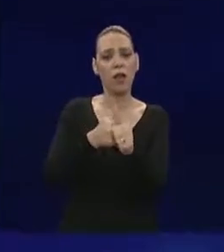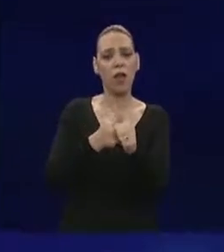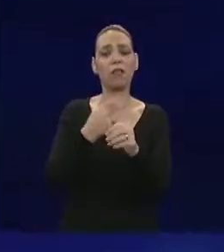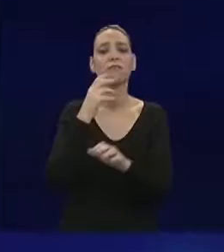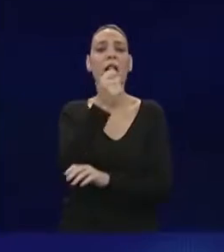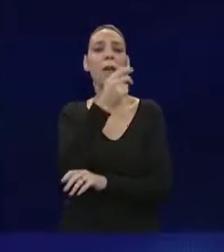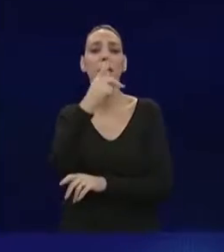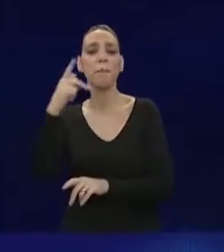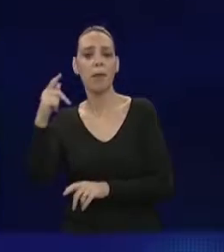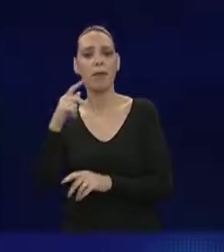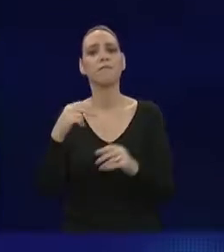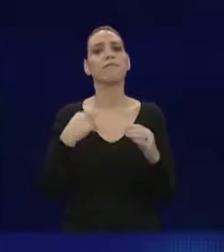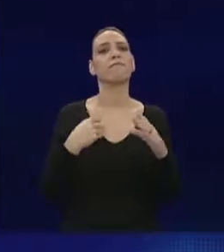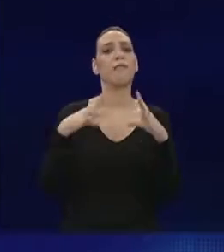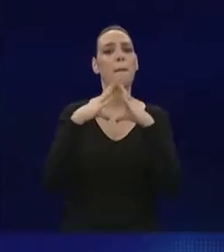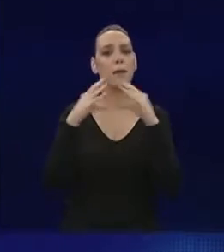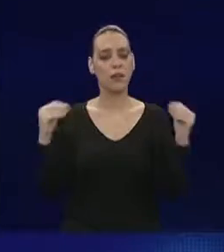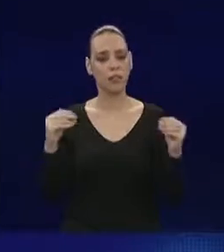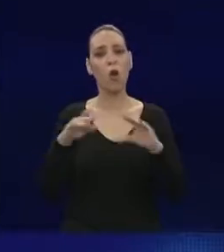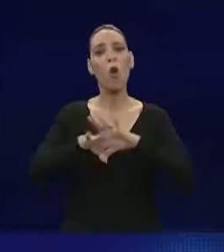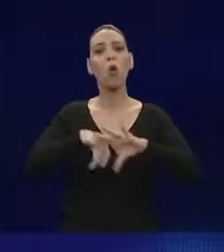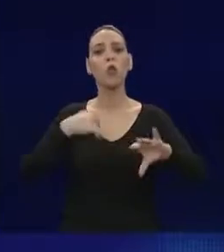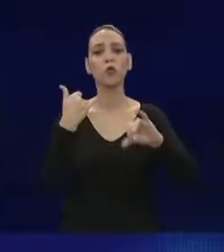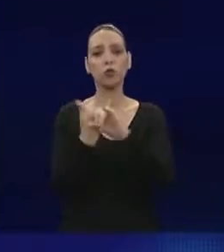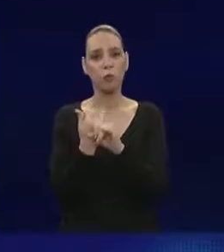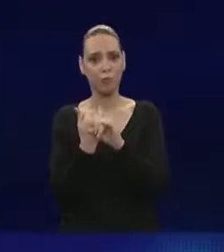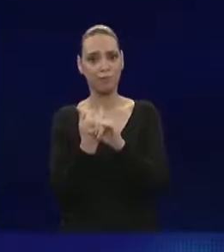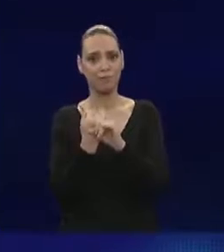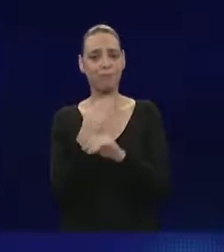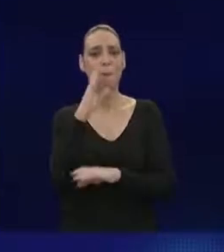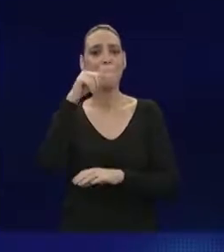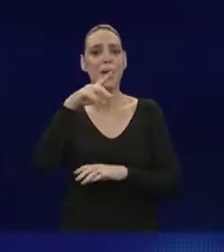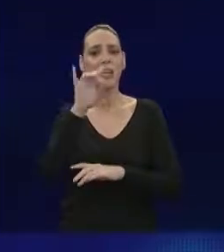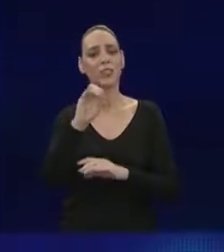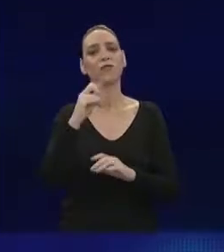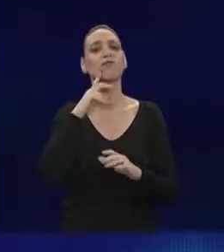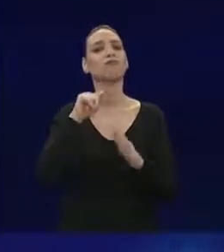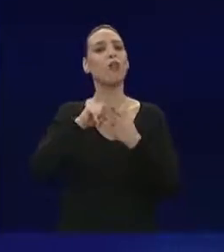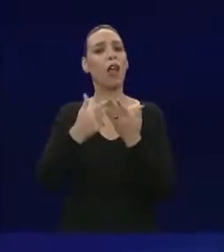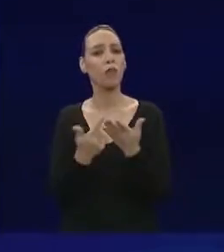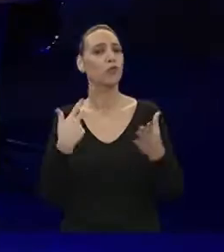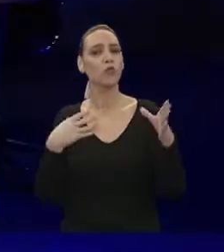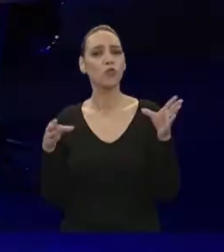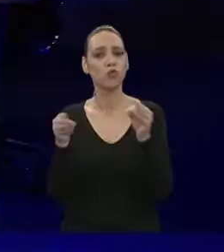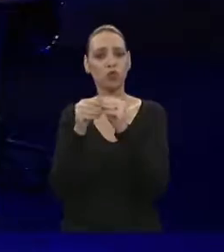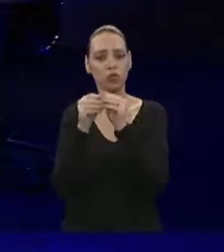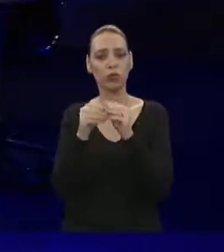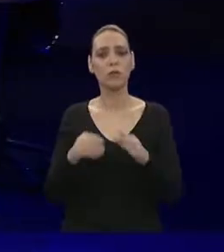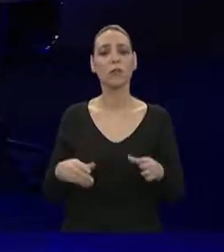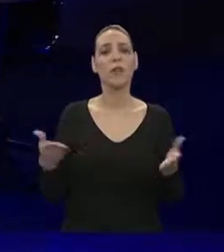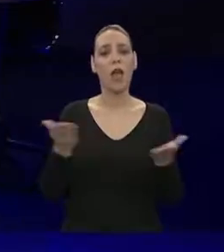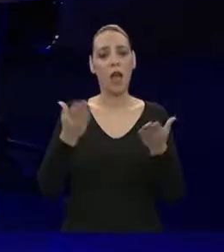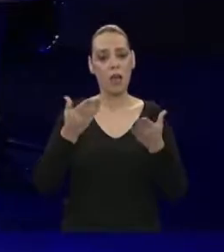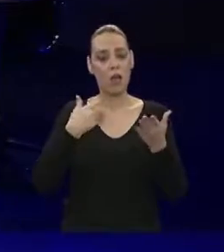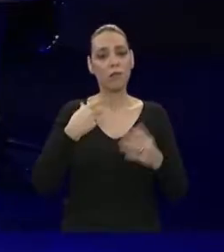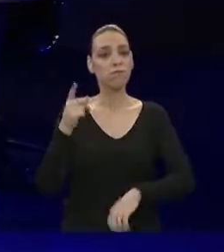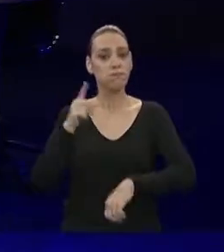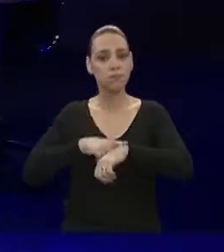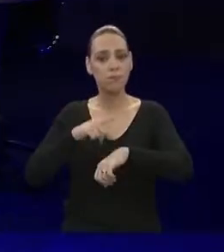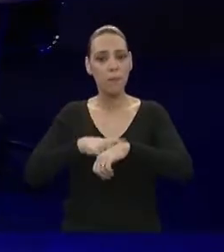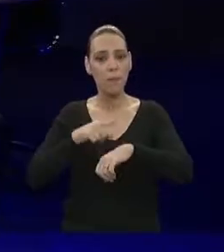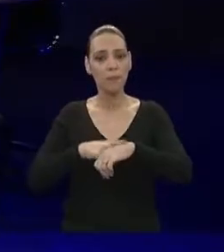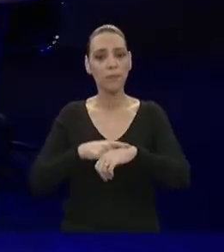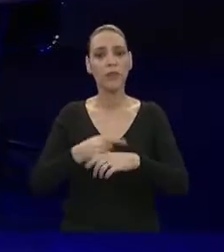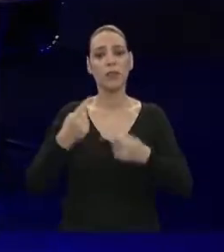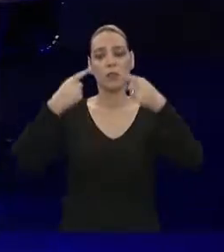e pelo YouTube no canal Band Jornalismo, tudo junto. Emissoras do Grupo Bandeirantes realizam simultaneamente debates entre candidatos